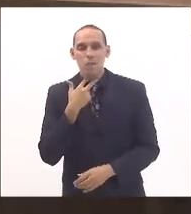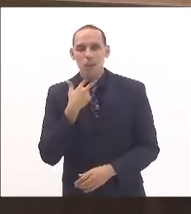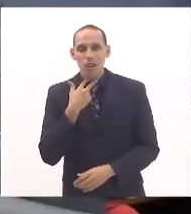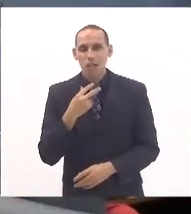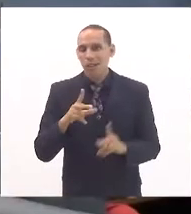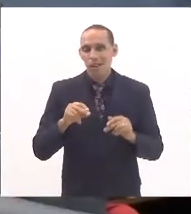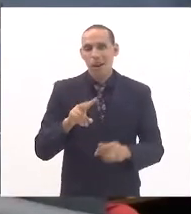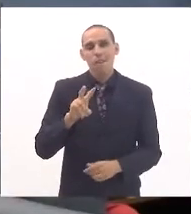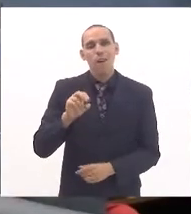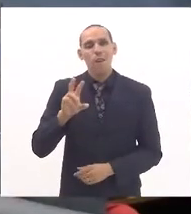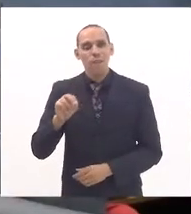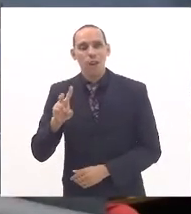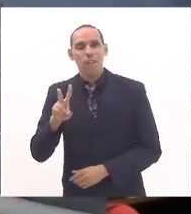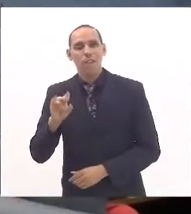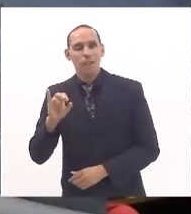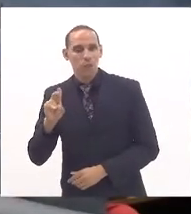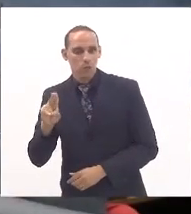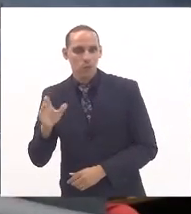uva.